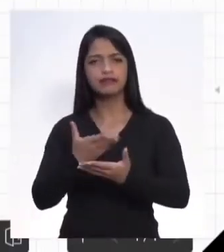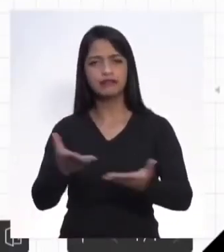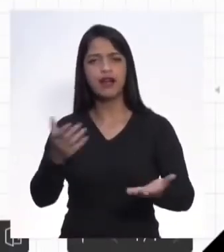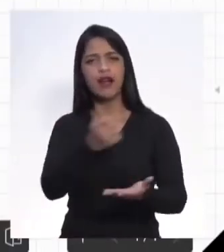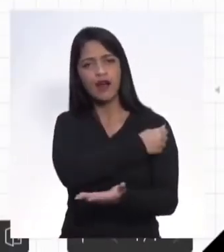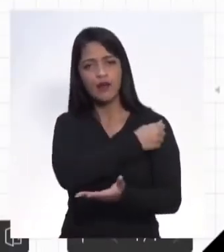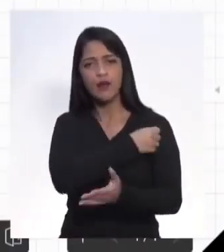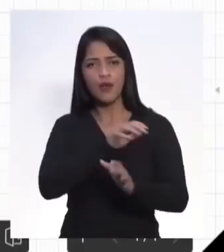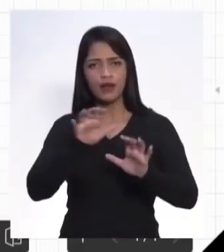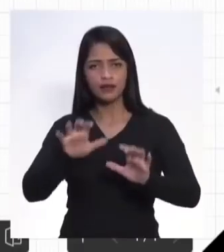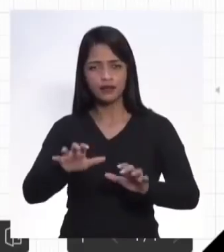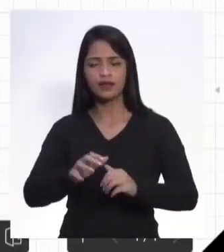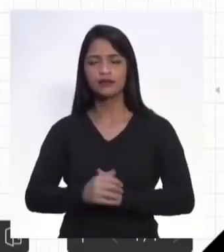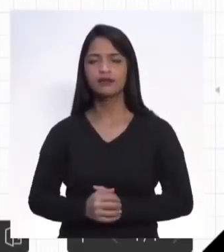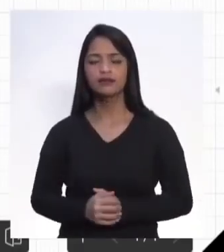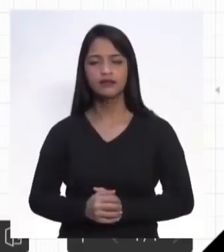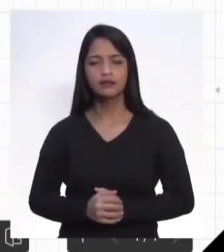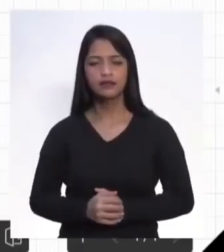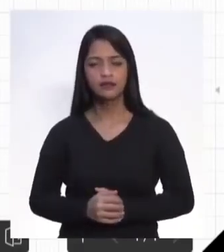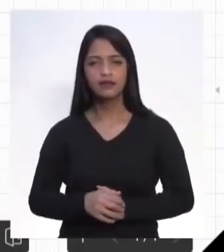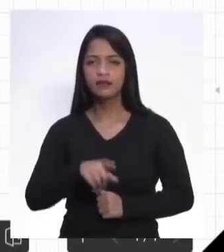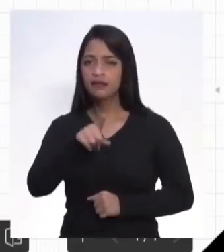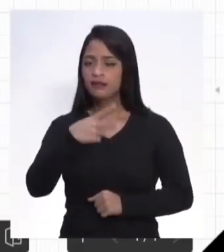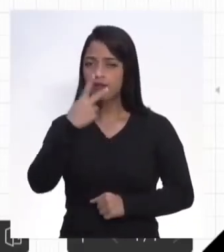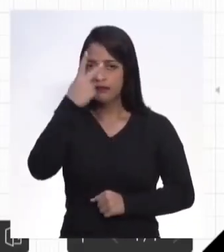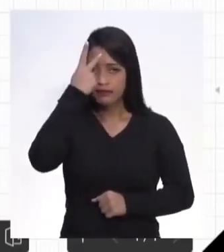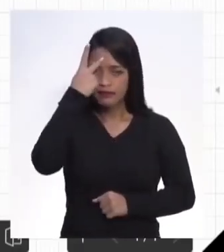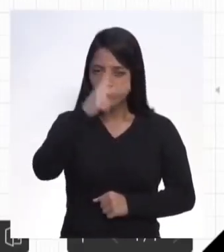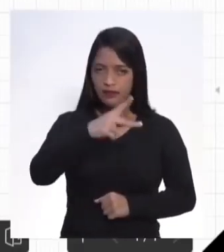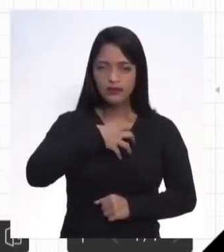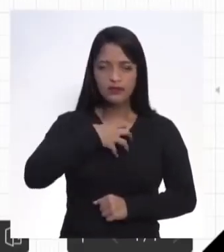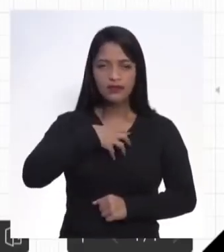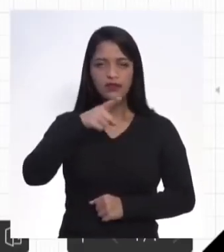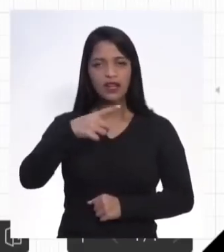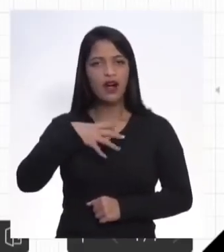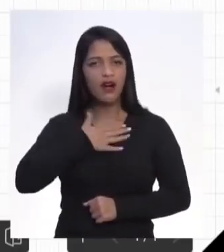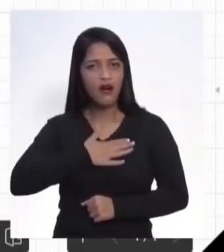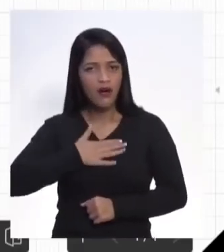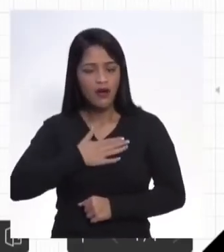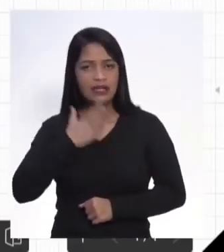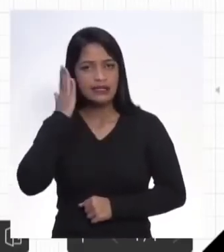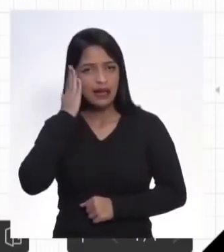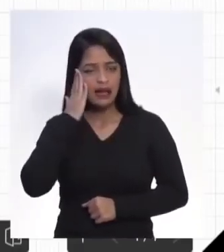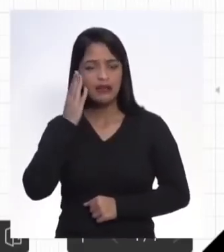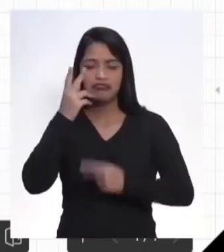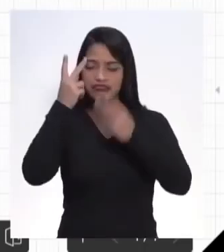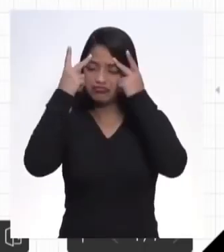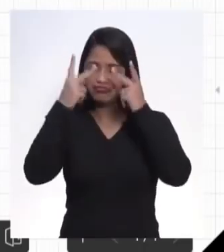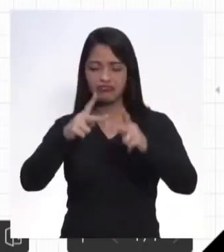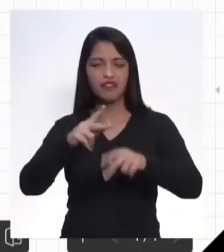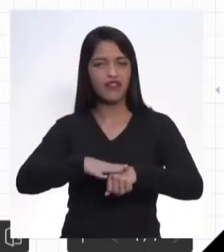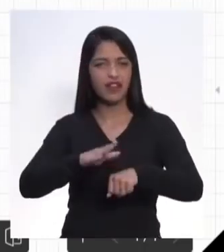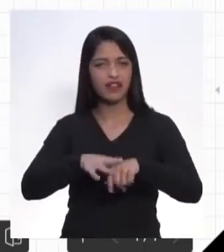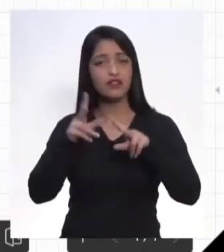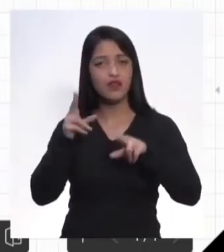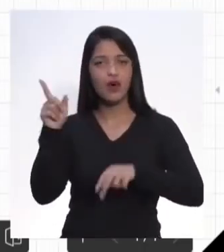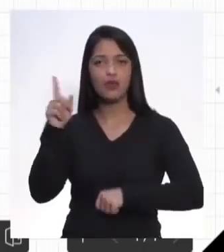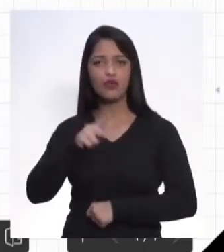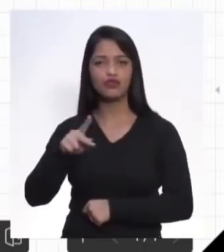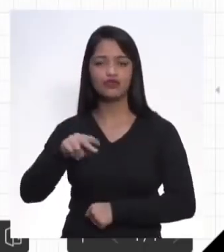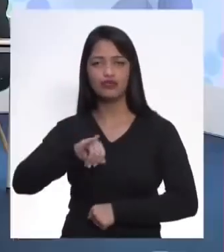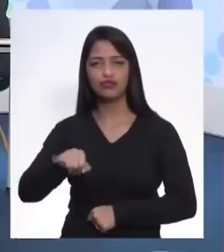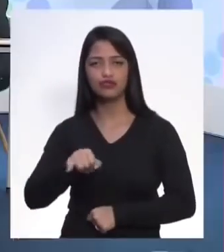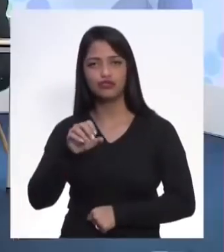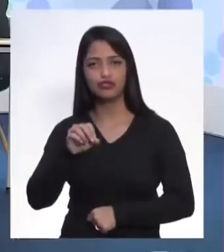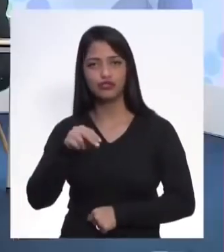meus alunos. Não que vai fazer diferença, você pode fazer do jeito que você melhor se adequa, né? O professor Jonas vive falando muito isso, né? Professor, a gente fala